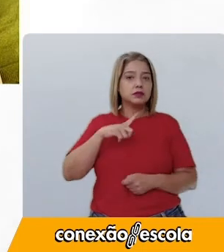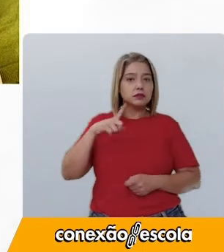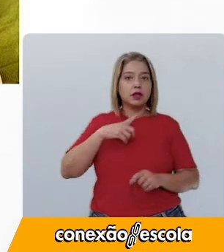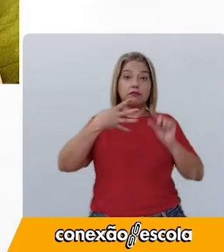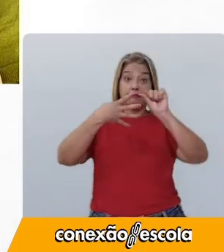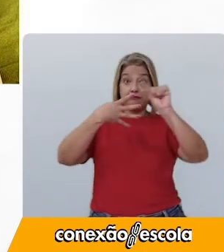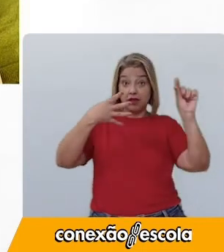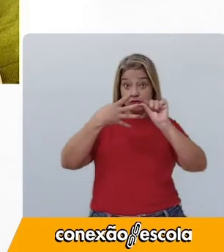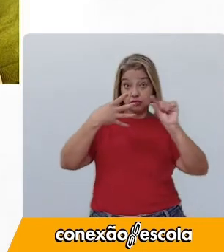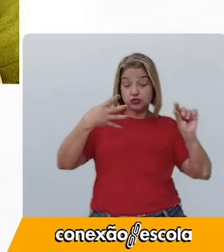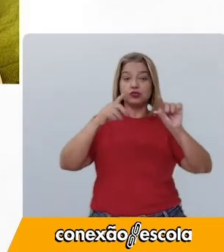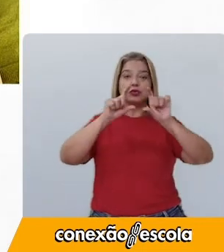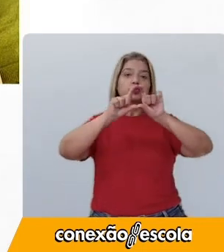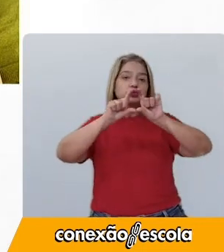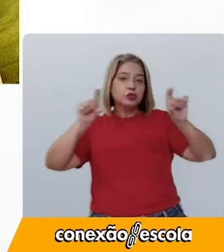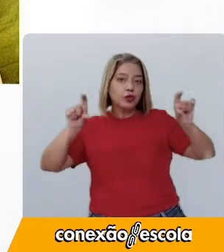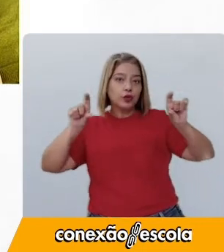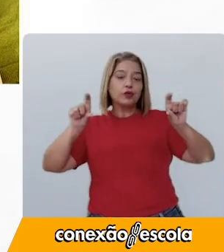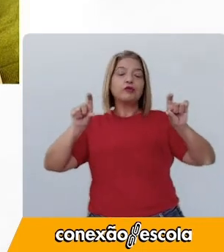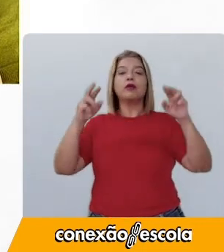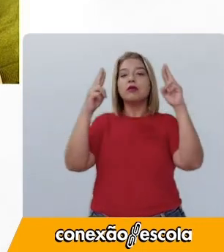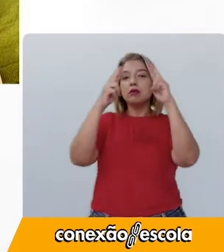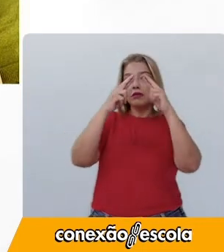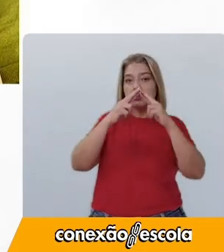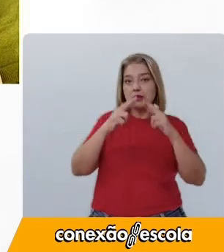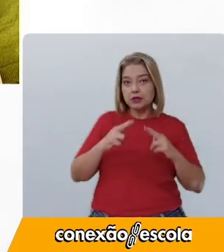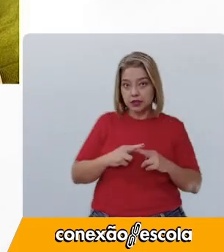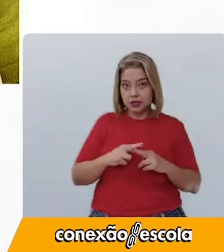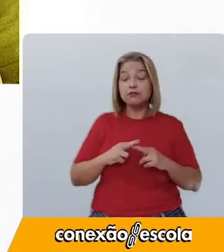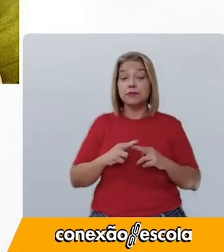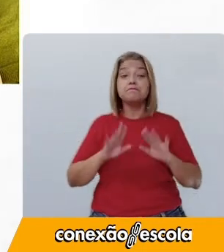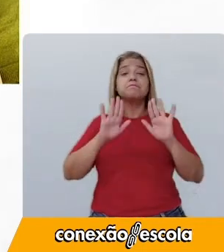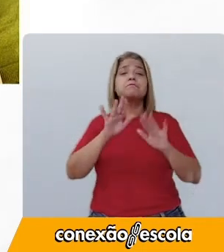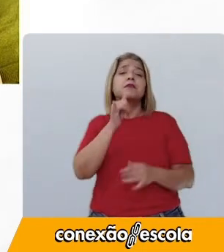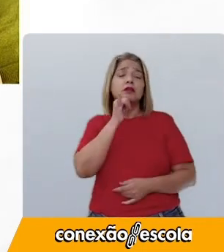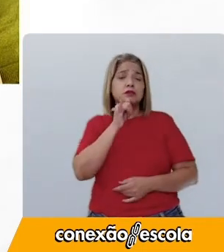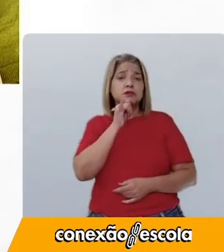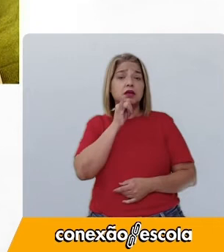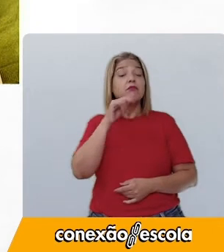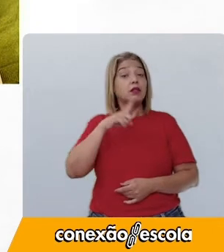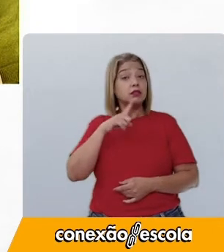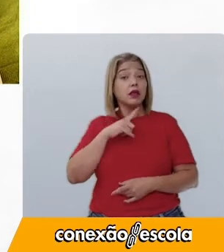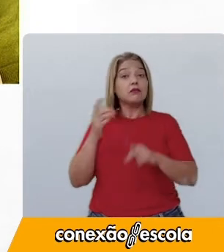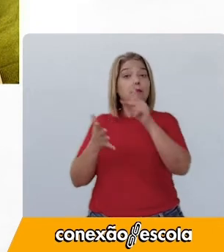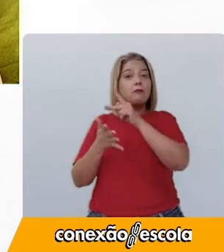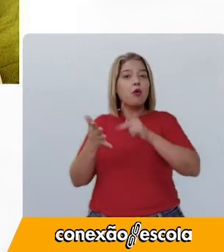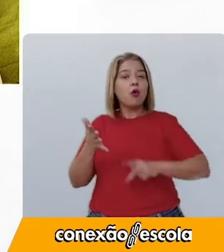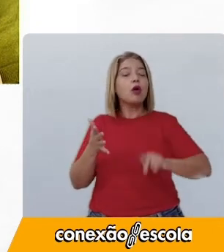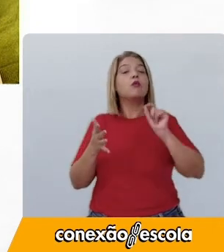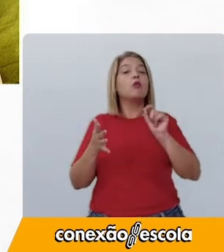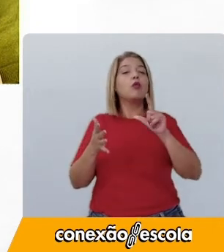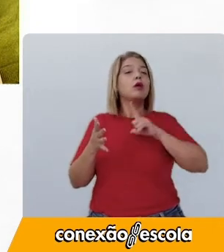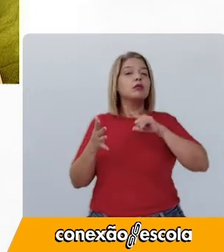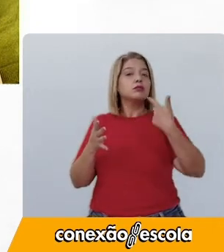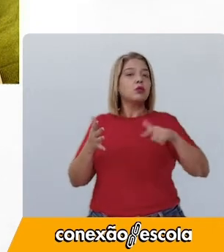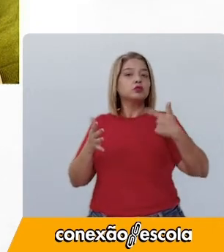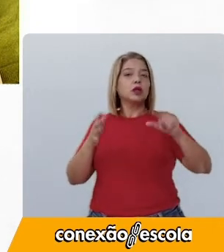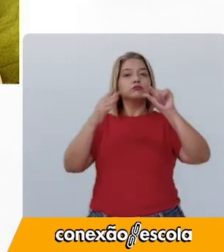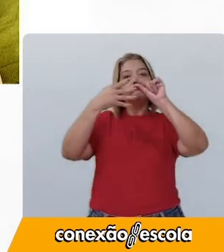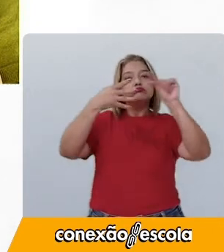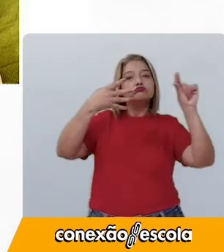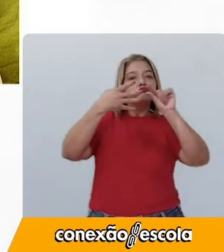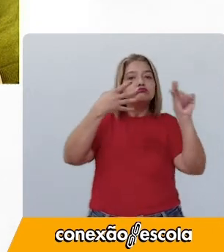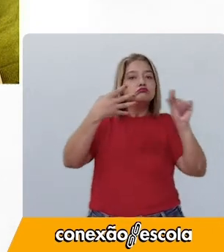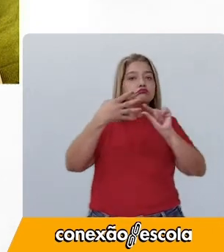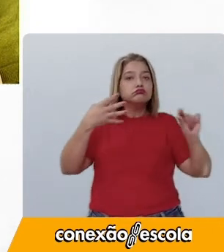ter versos, estrofes, rimas. Há, por exemplo, poemas que não são escritos em verso,